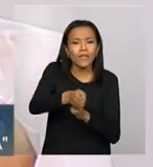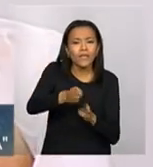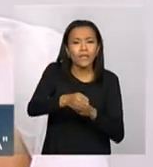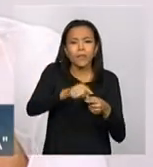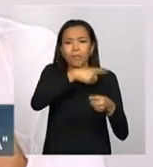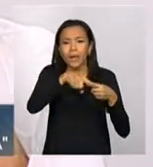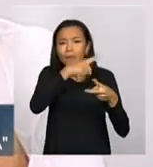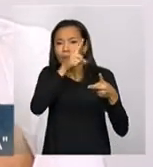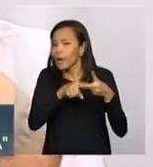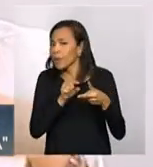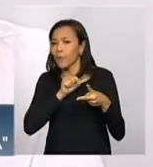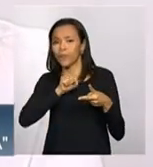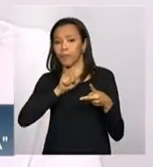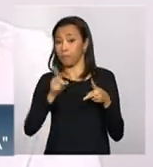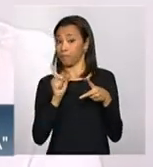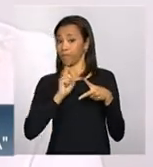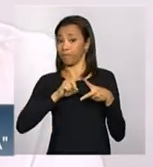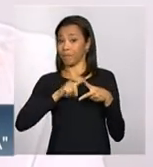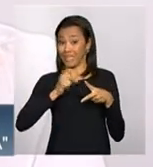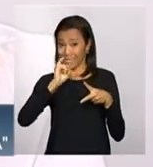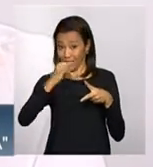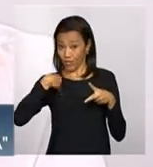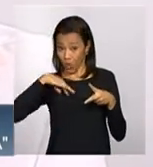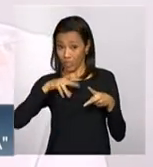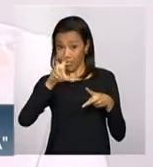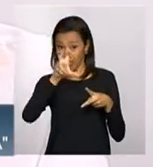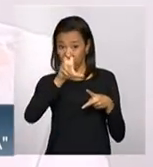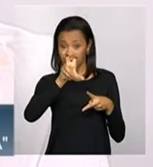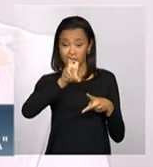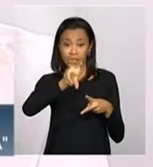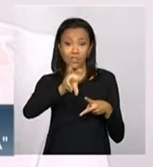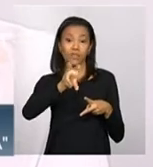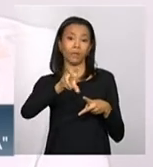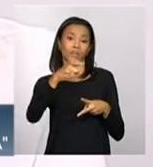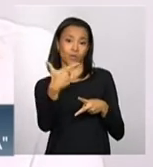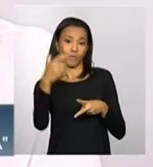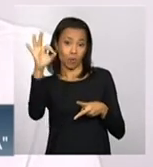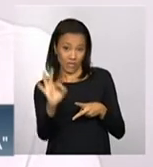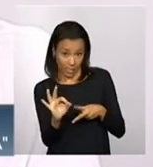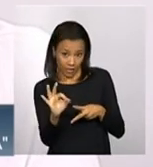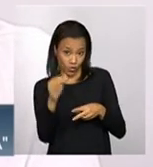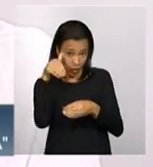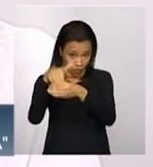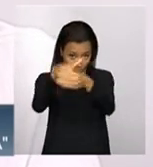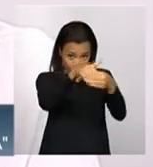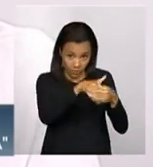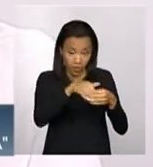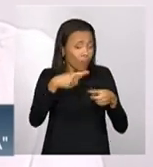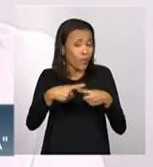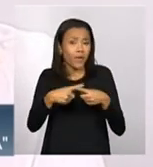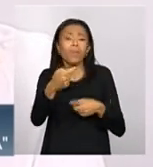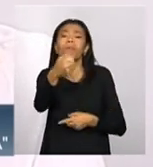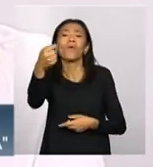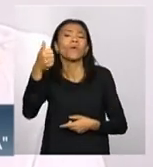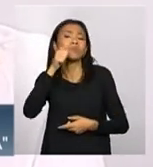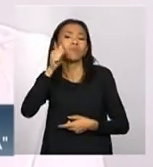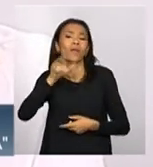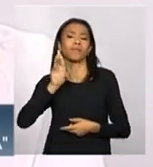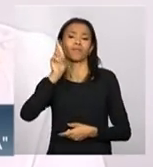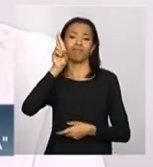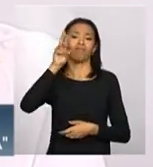primeira, né? Se nós somos 52% da população, por que que a nossa representação é tão baixa?